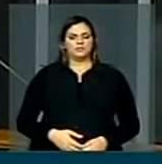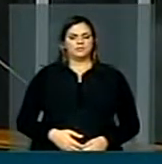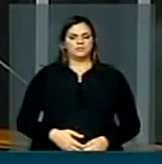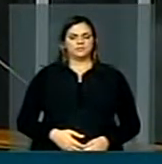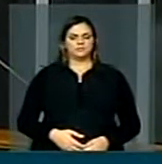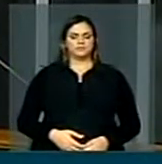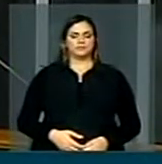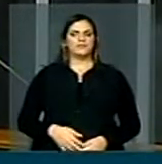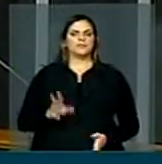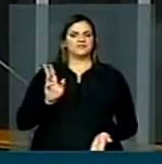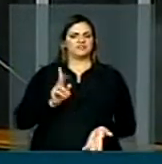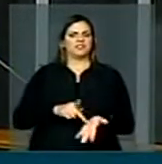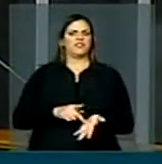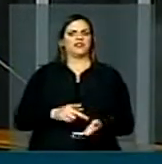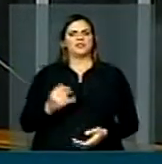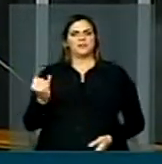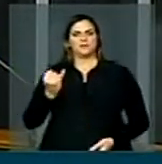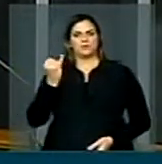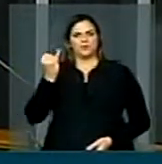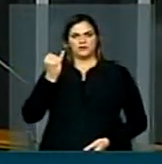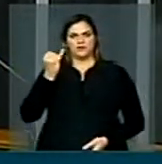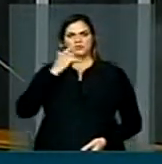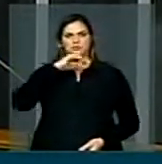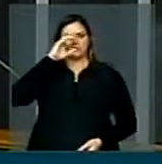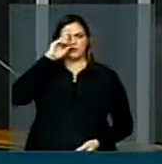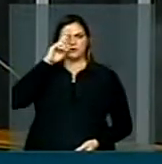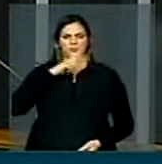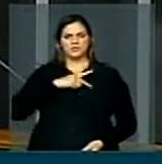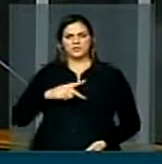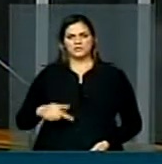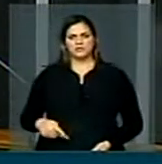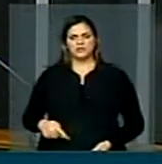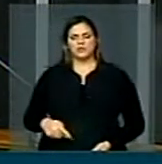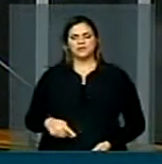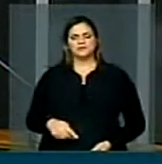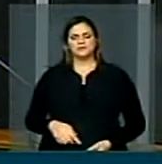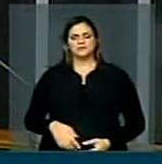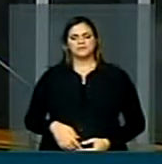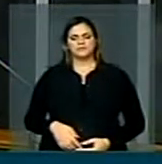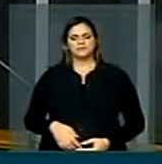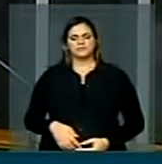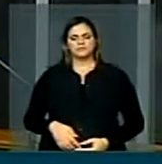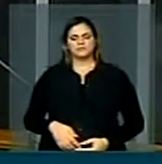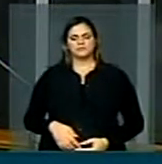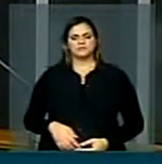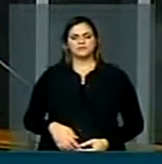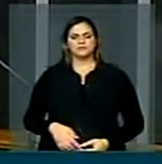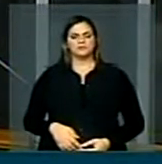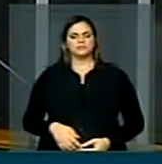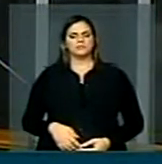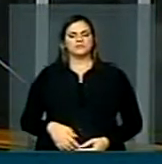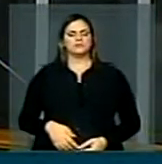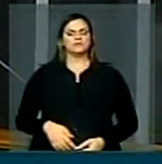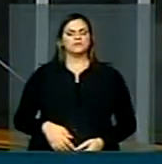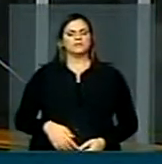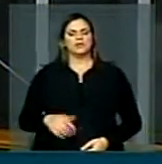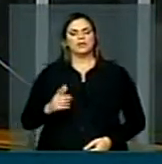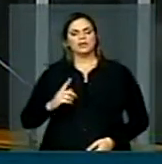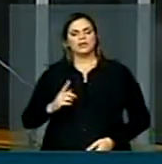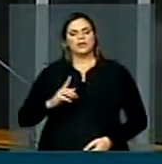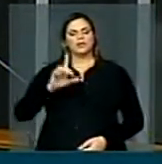importante é, de fato, também, senhor presidente, salientar a natureza jurídica do direito público que